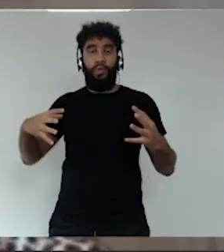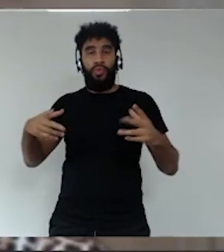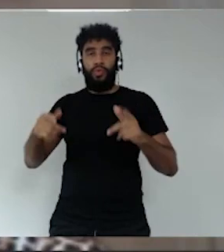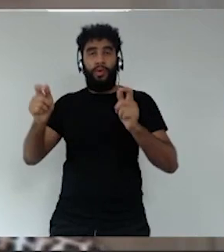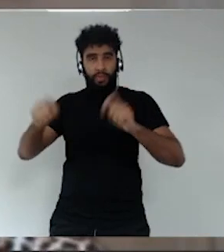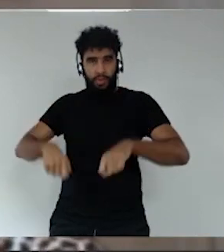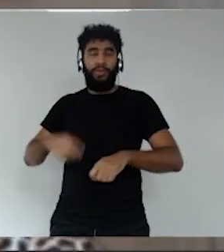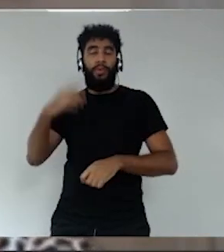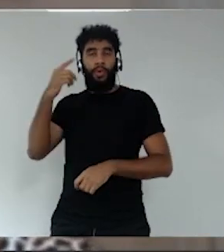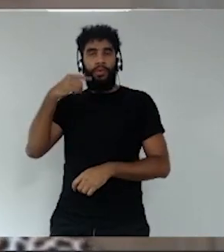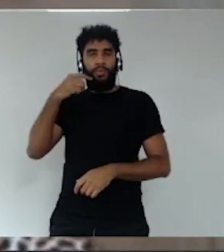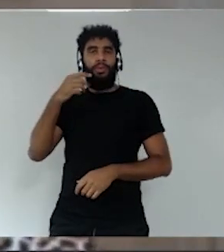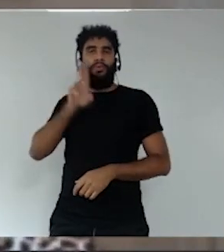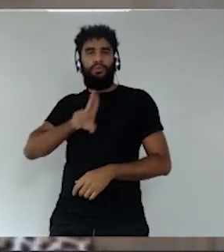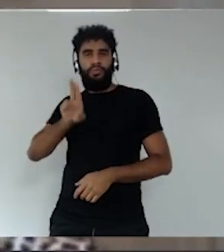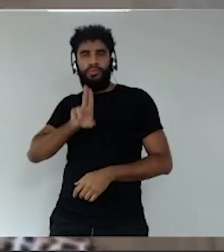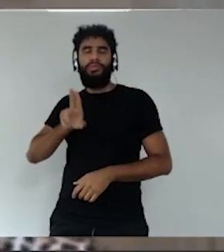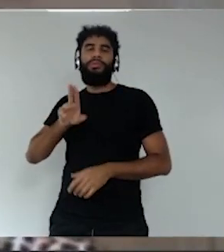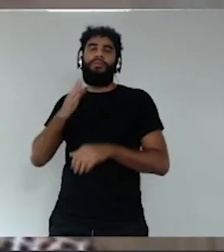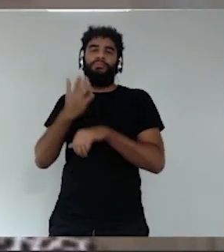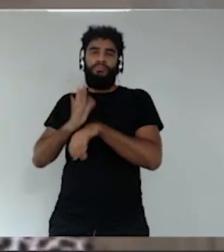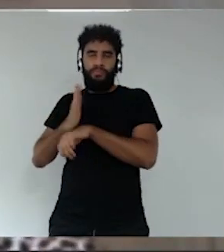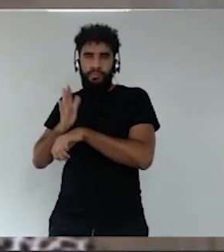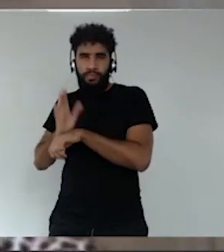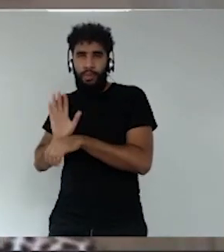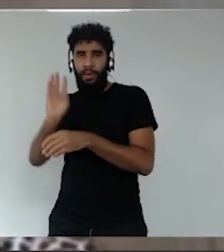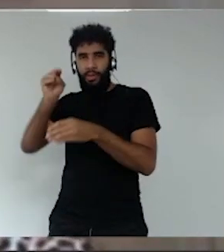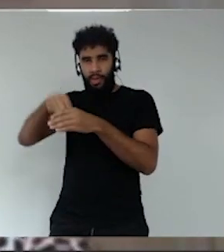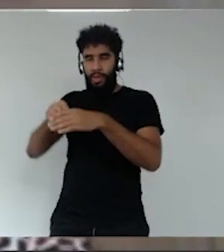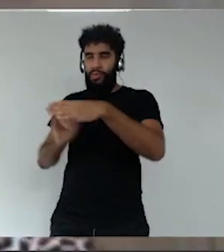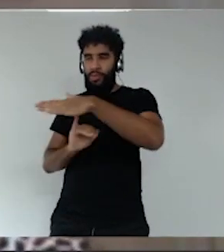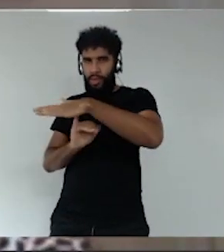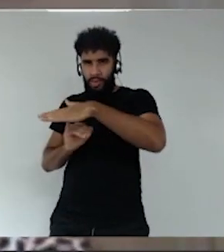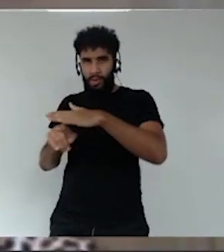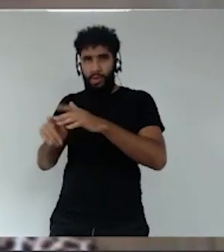pelo advogado e dentro desses institutos pode ser